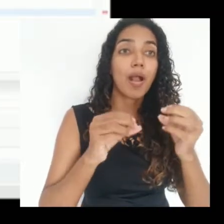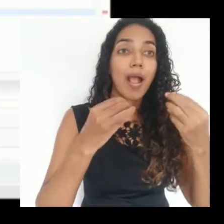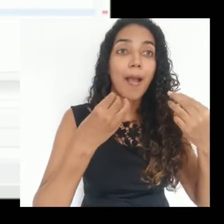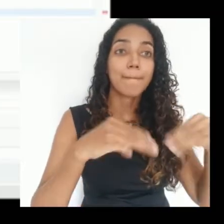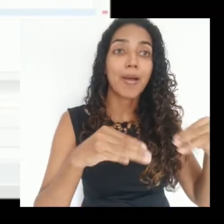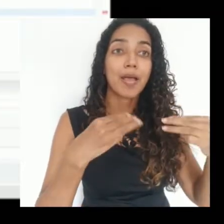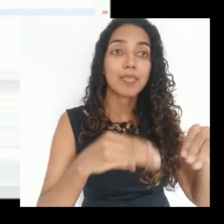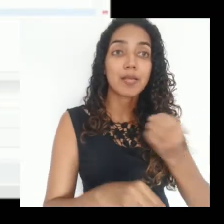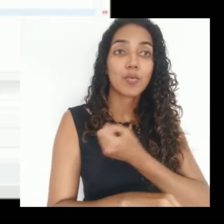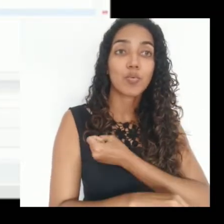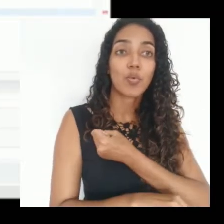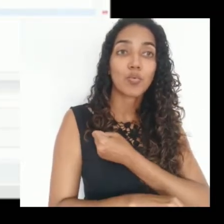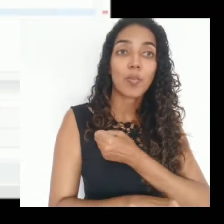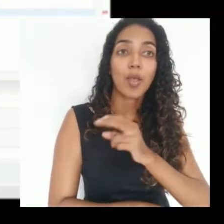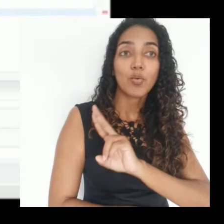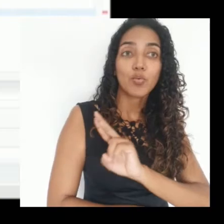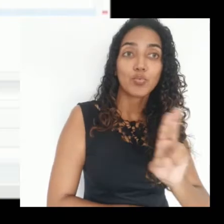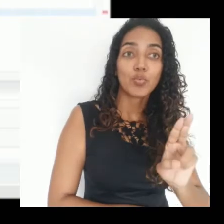da Silva.